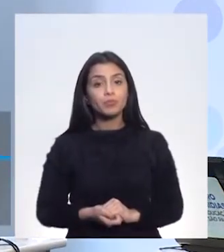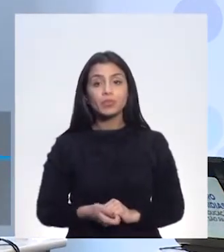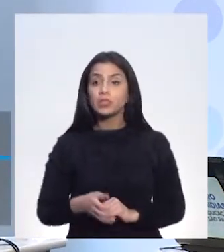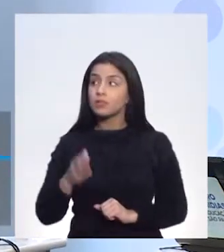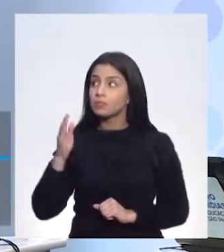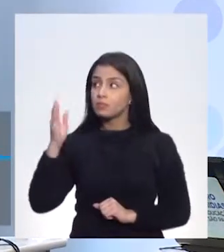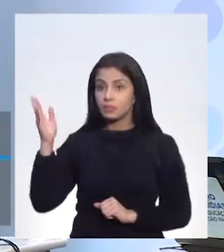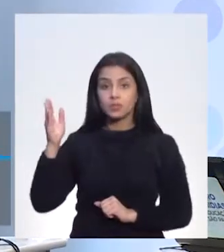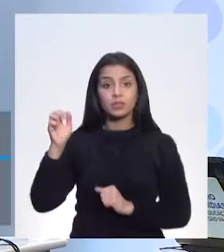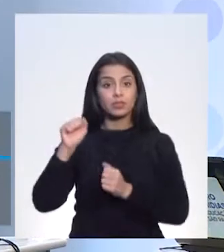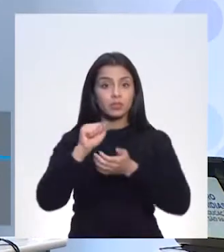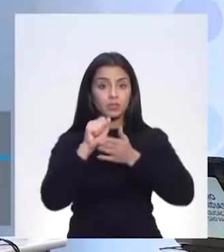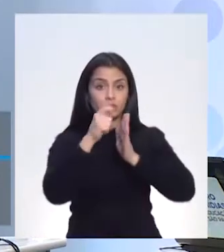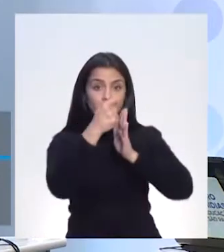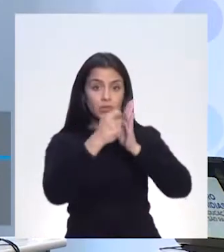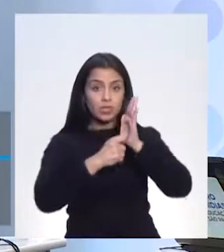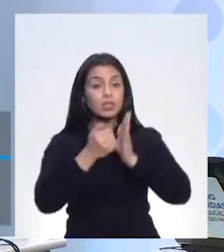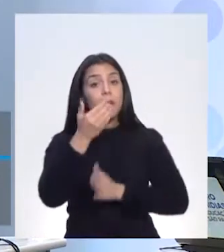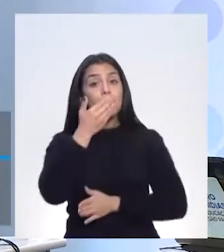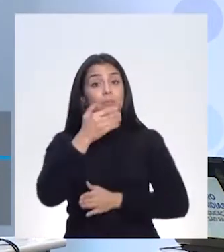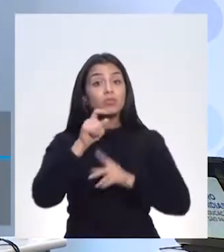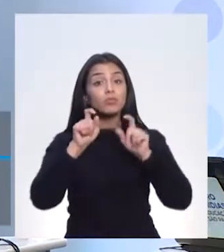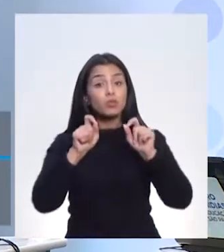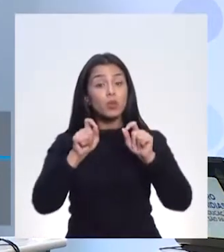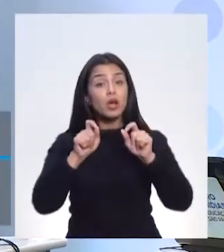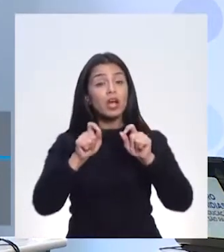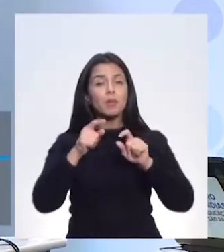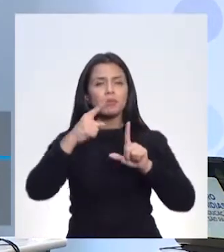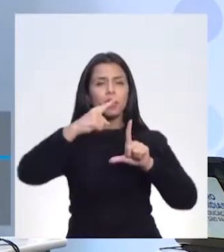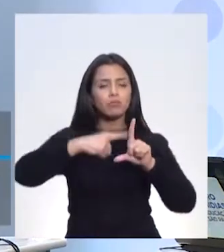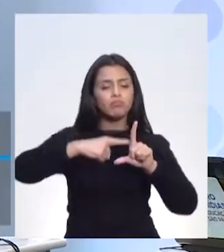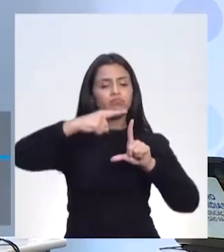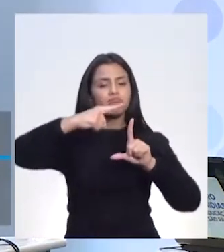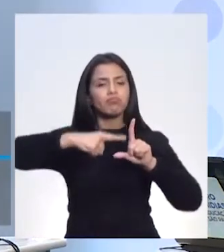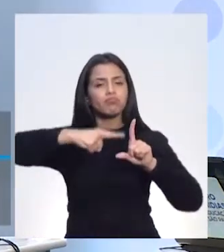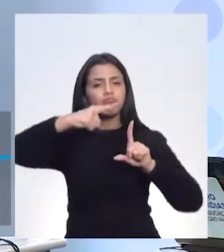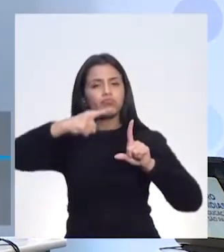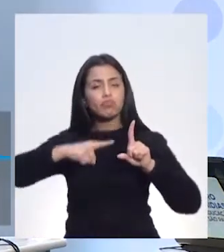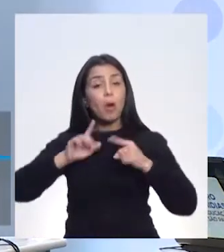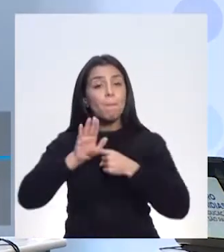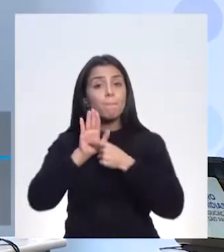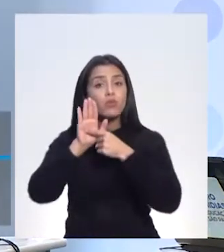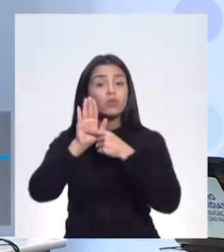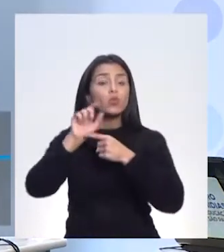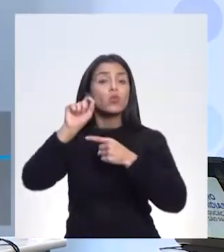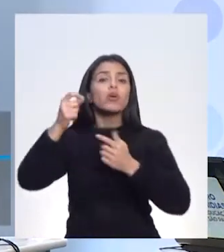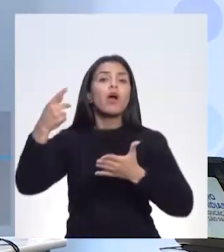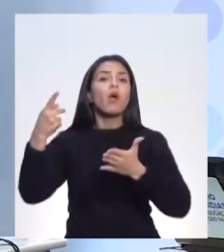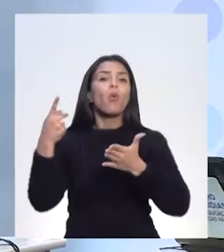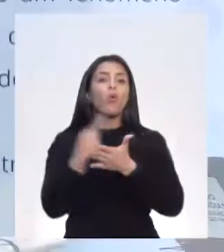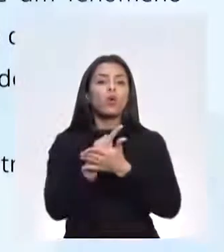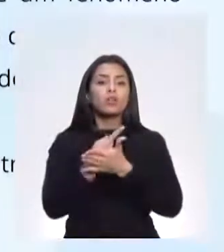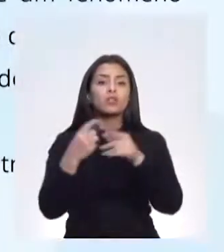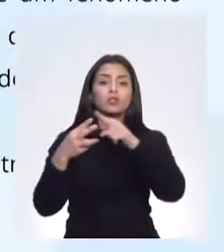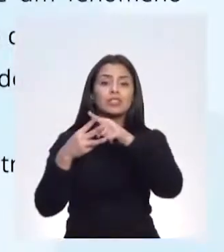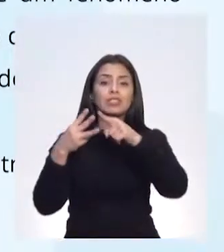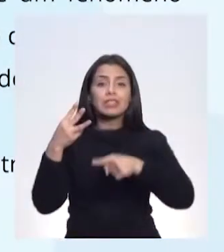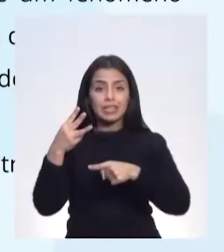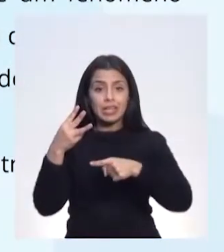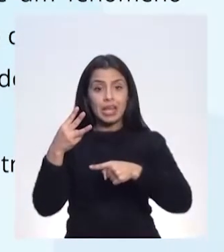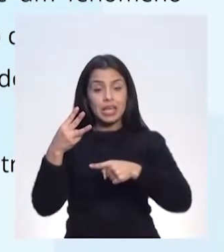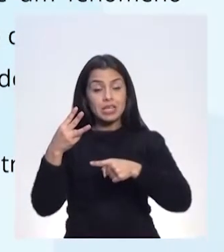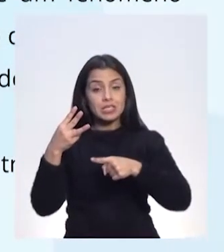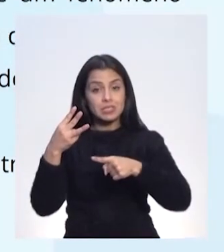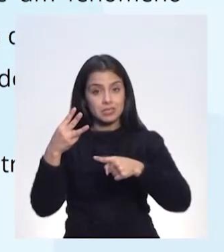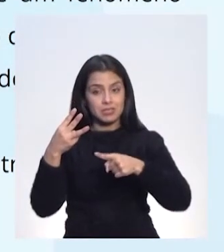o gráfico deste fenômeno periódico, mostrando o que acontece em 3 ciclos da